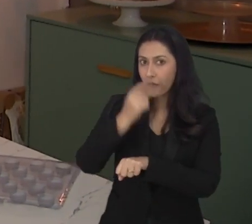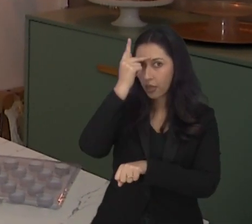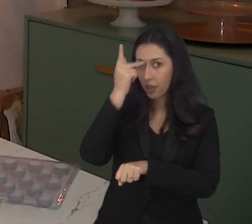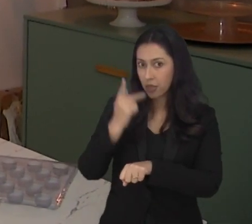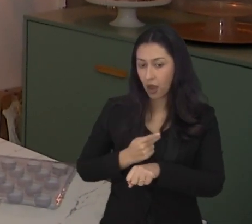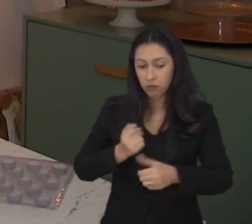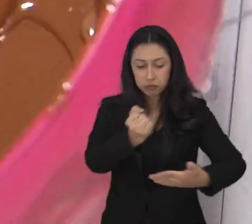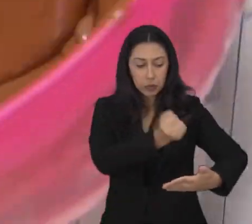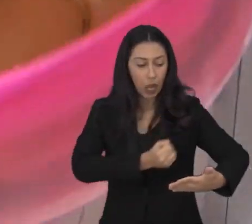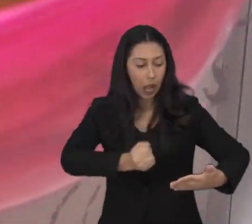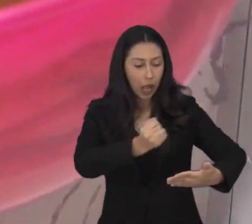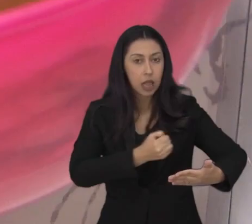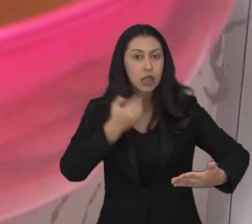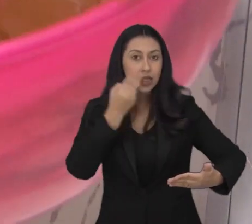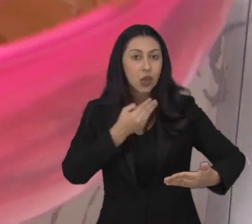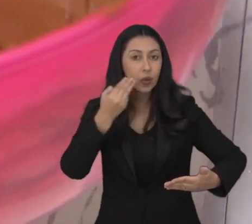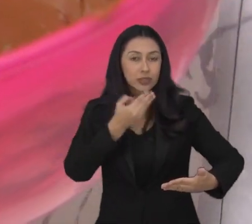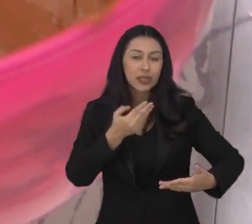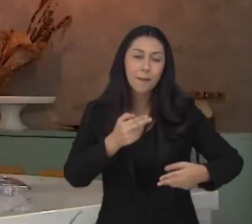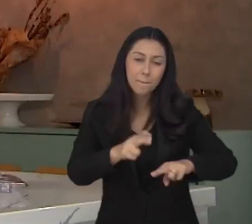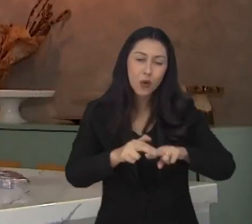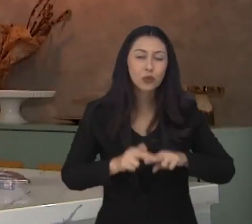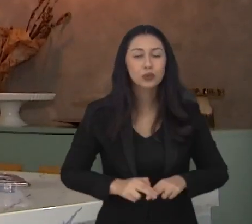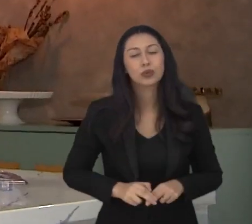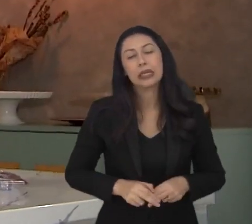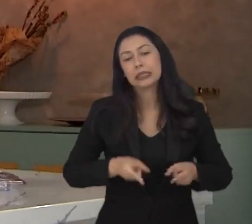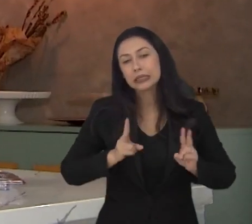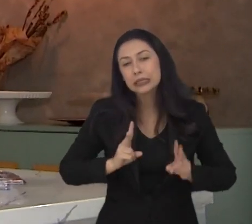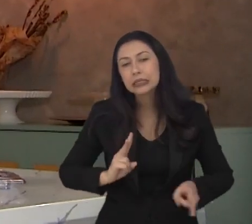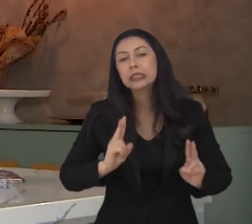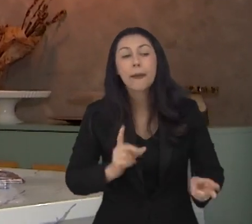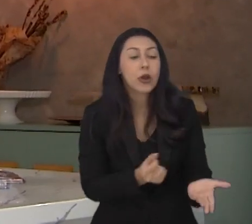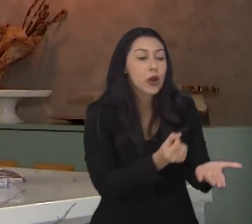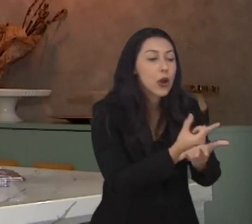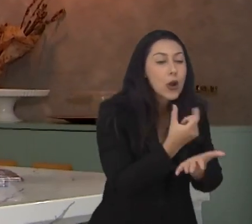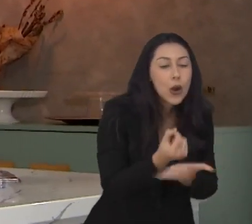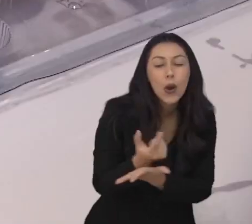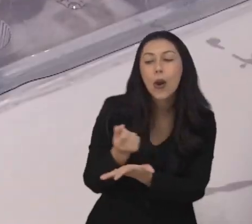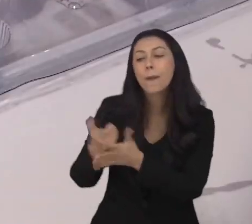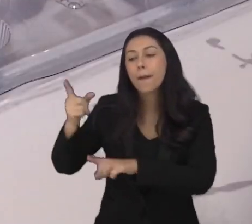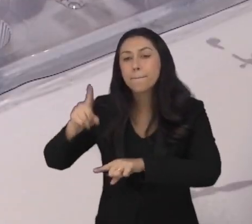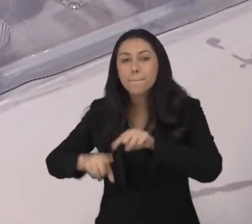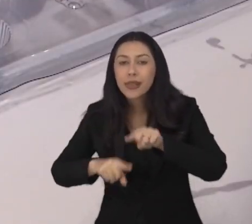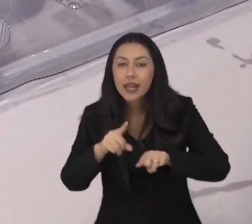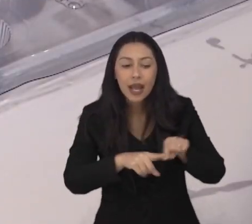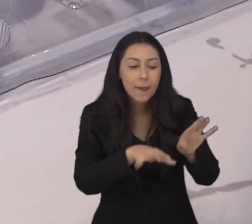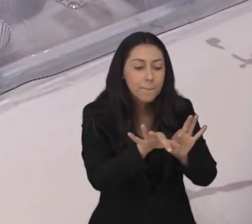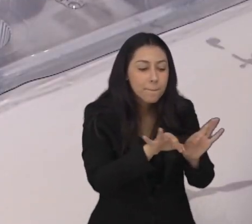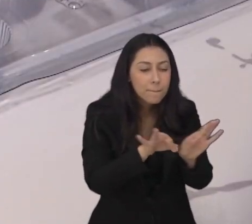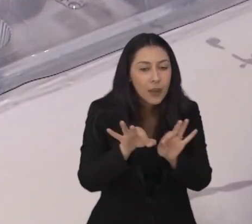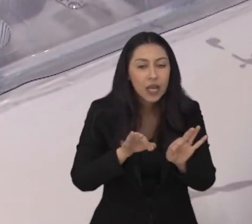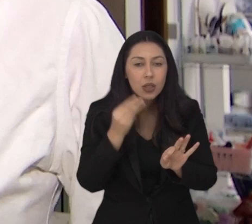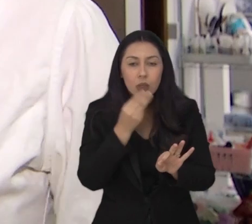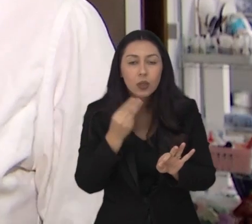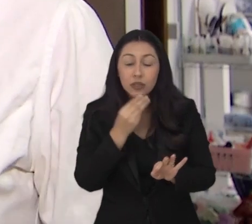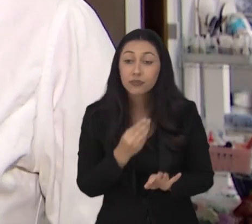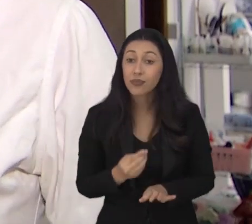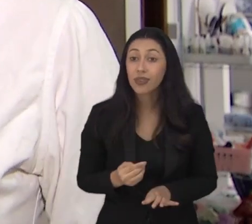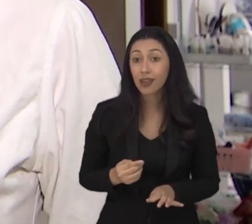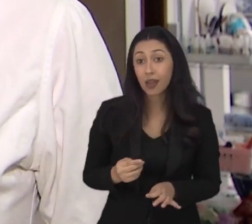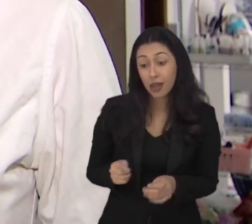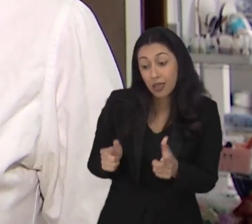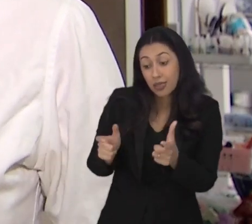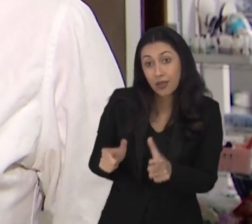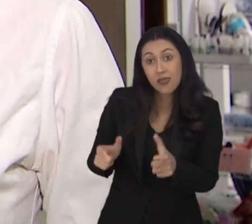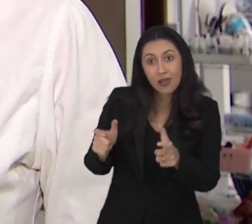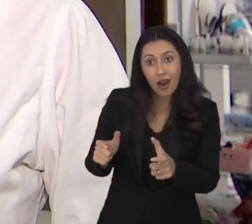autônoma há 6 anos e desde então vai às compras toda semana para repor os produtos que usa na produção dos doces. Aqui é uma